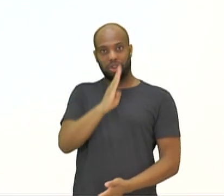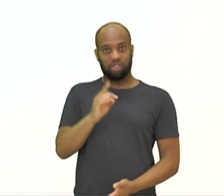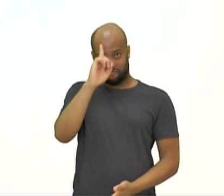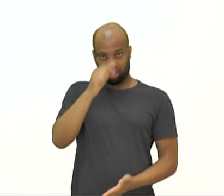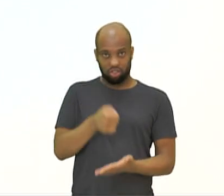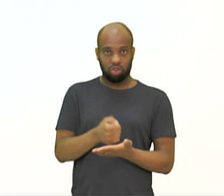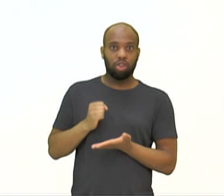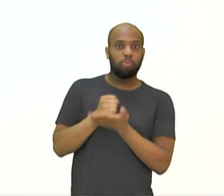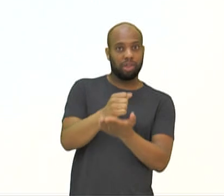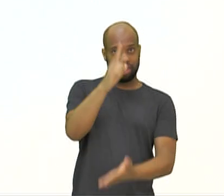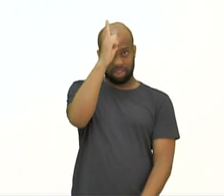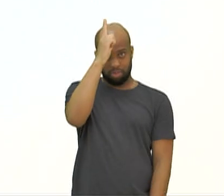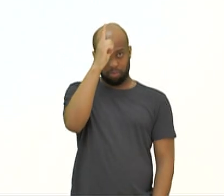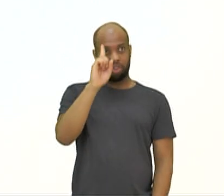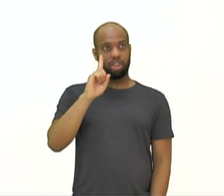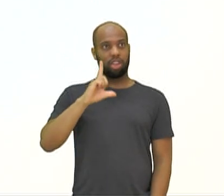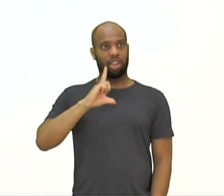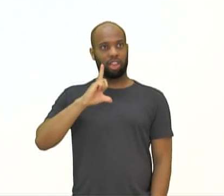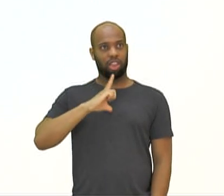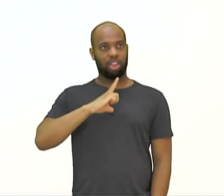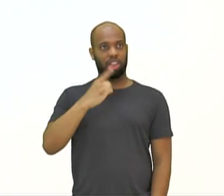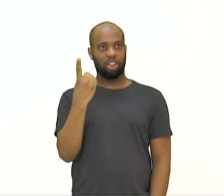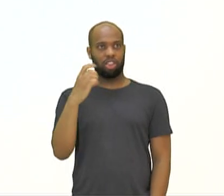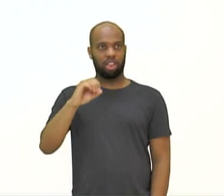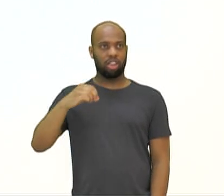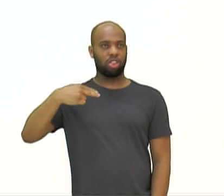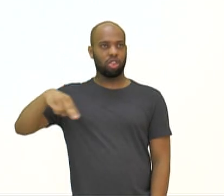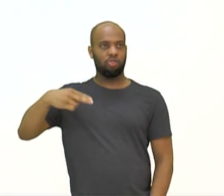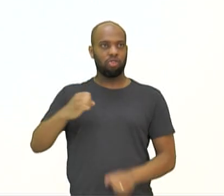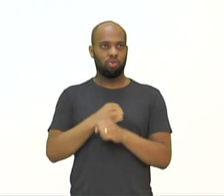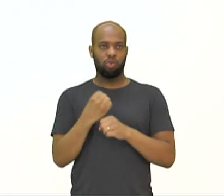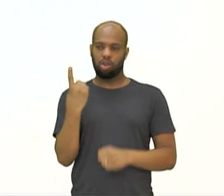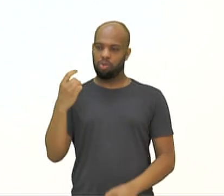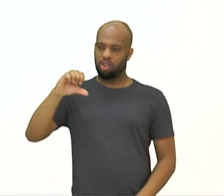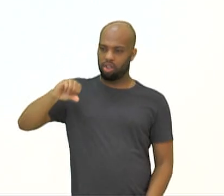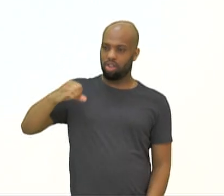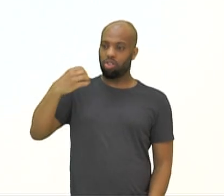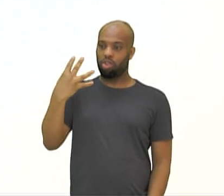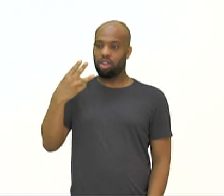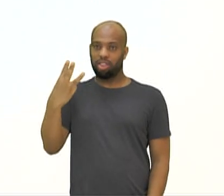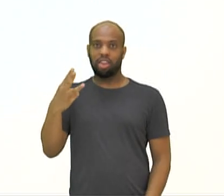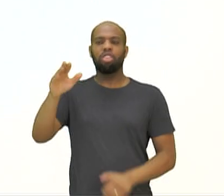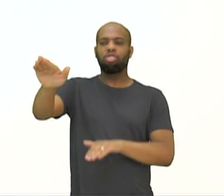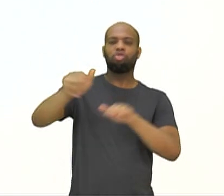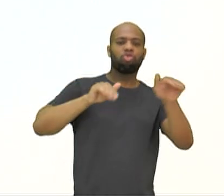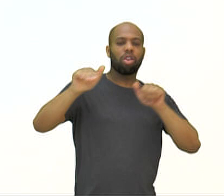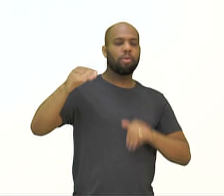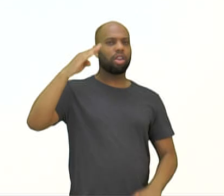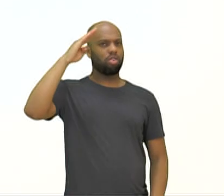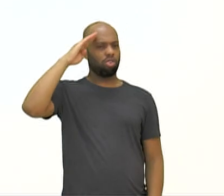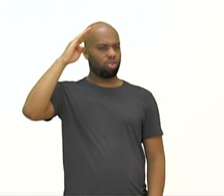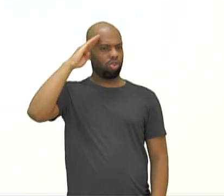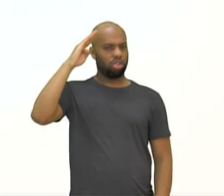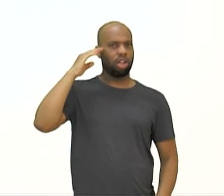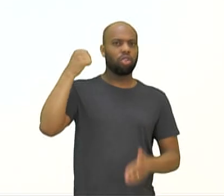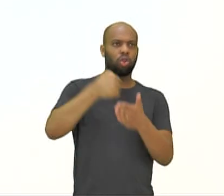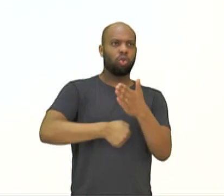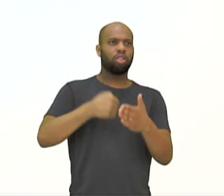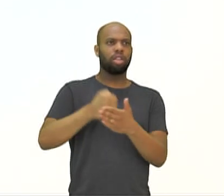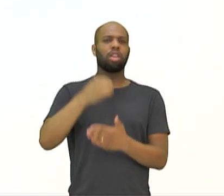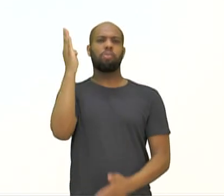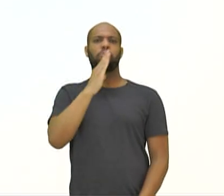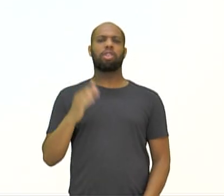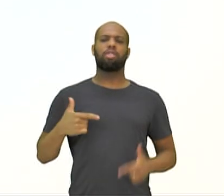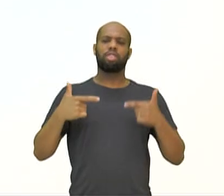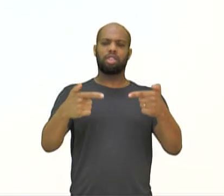de novembro de 1943, o Brasil convocando os seus soldados a lutarem. Brasil em guerra,